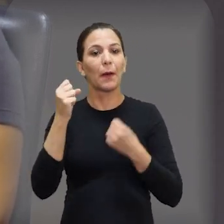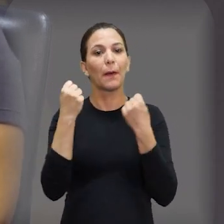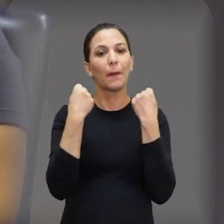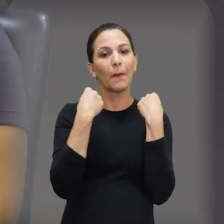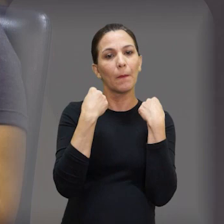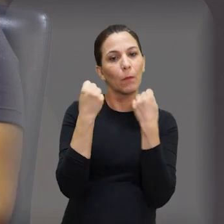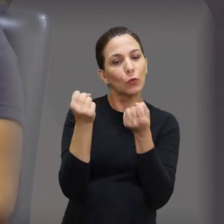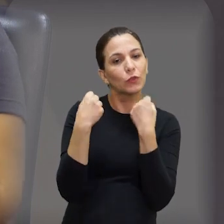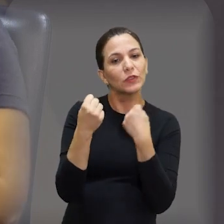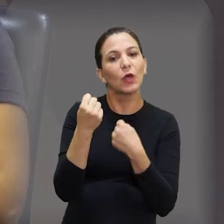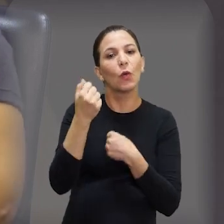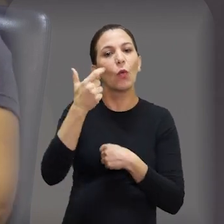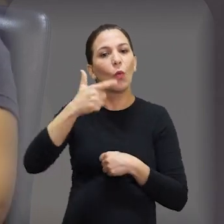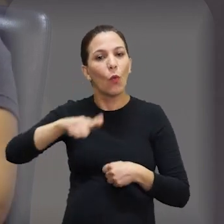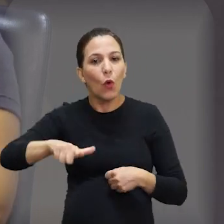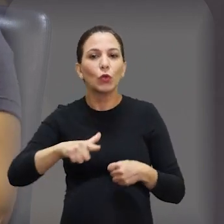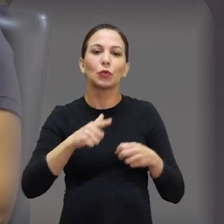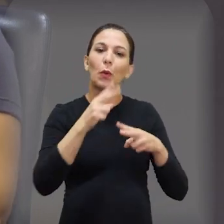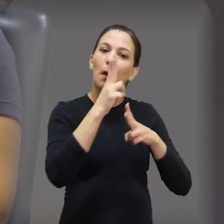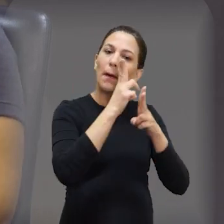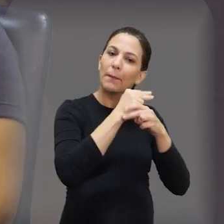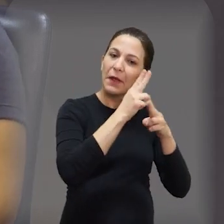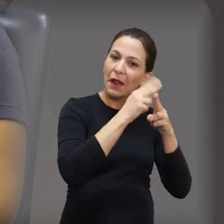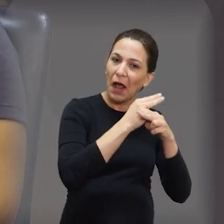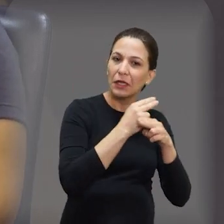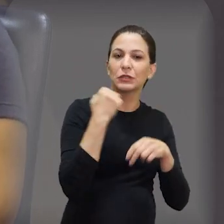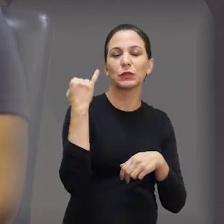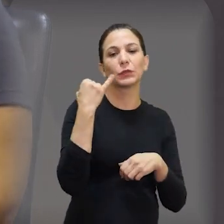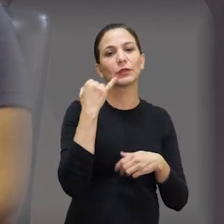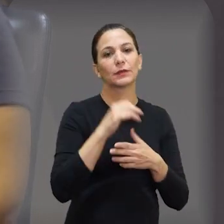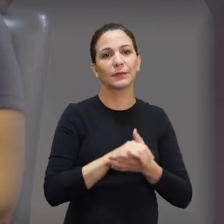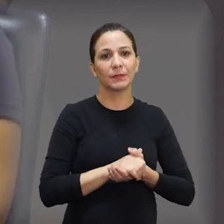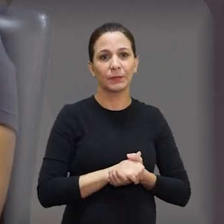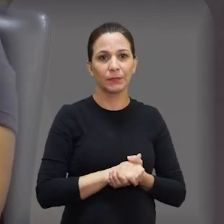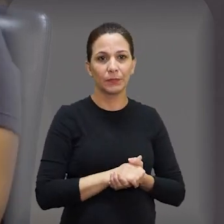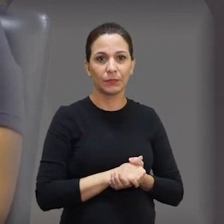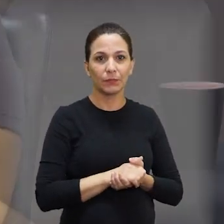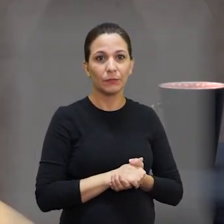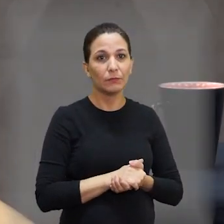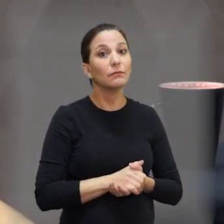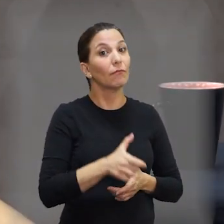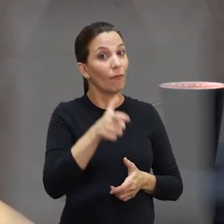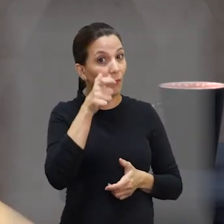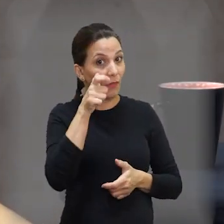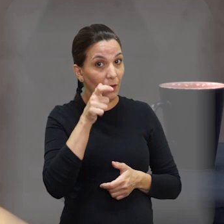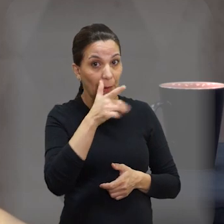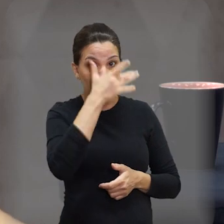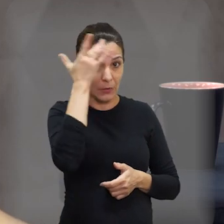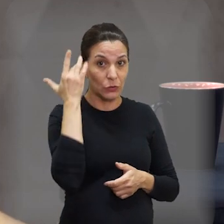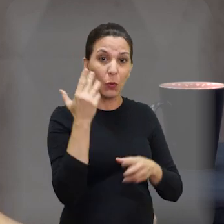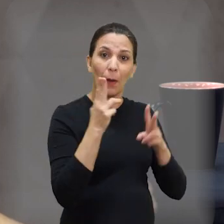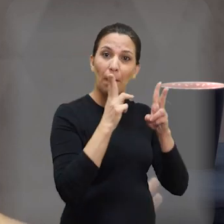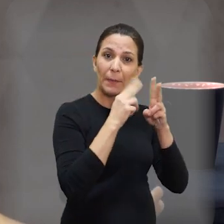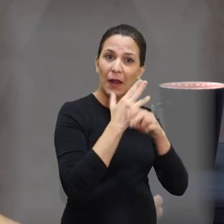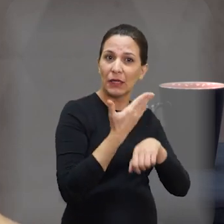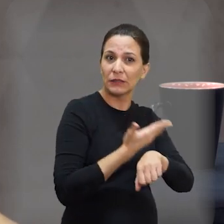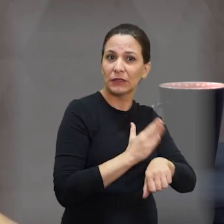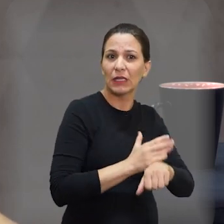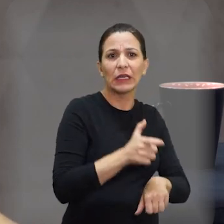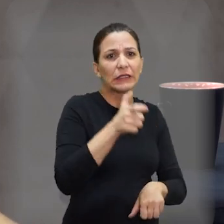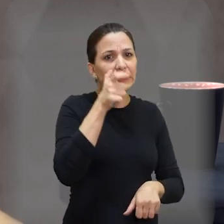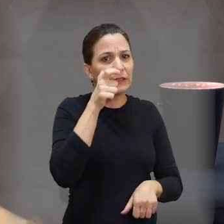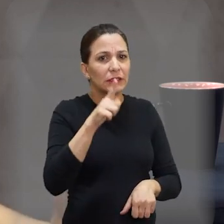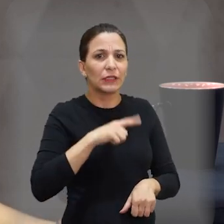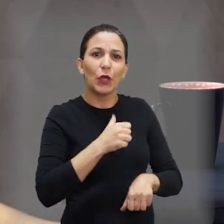treinos sejam feitos de maneira alternada para que não ocorra risco de lesão. Interessante. E quem ficou interessado